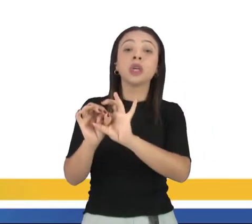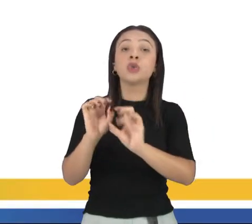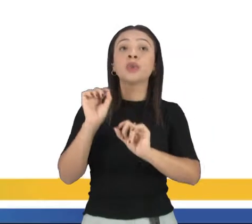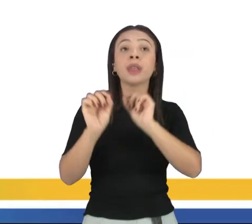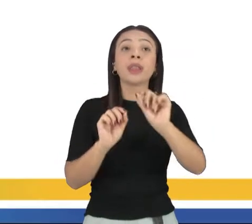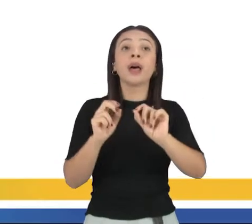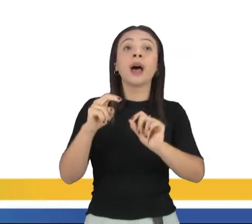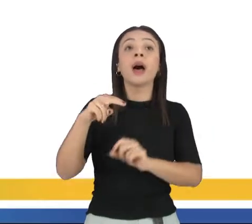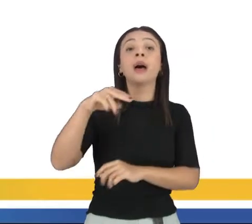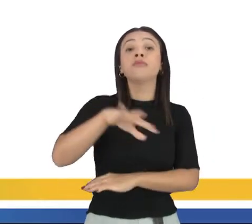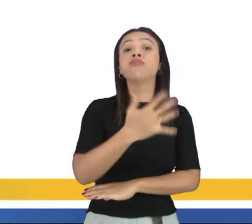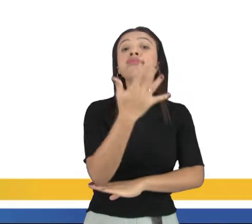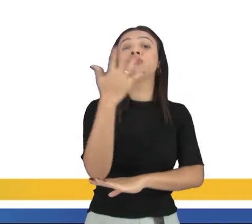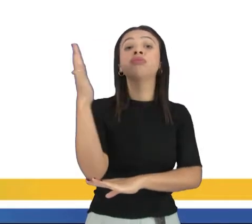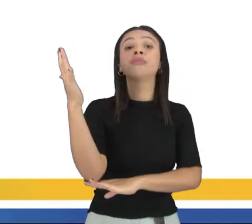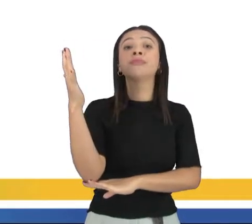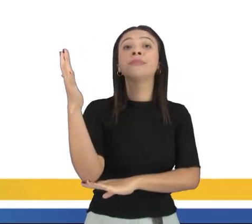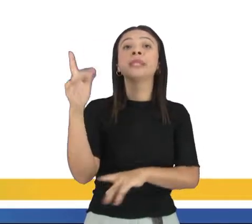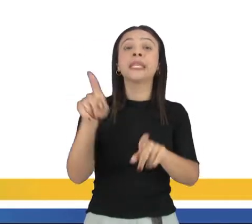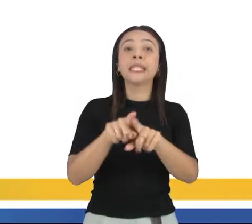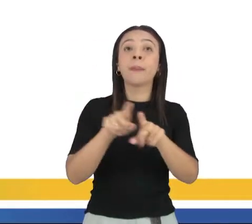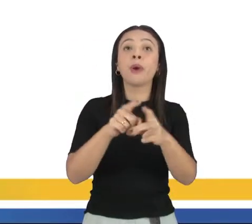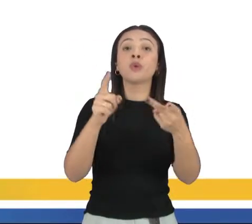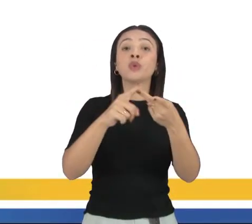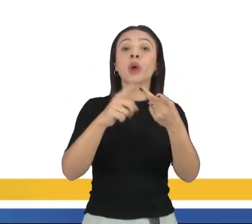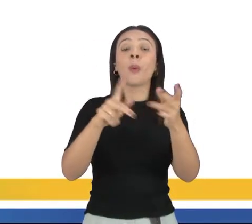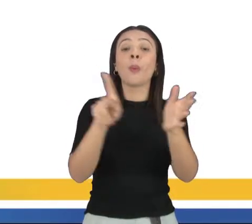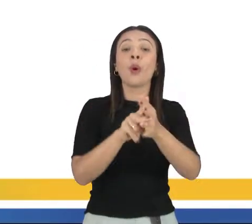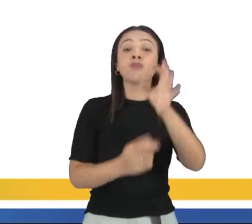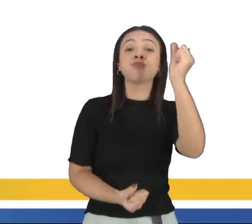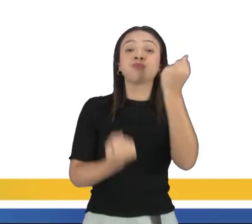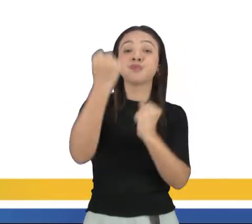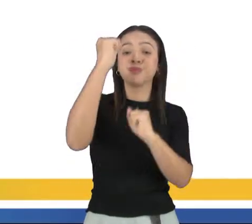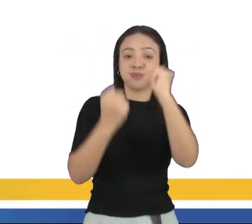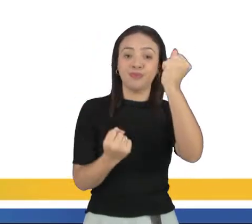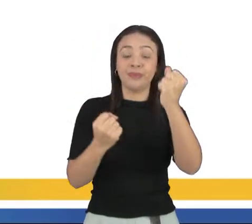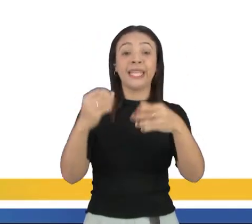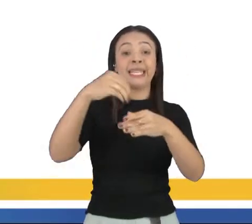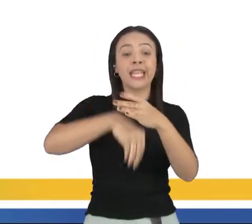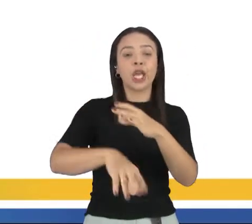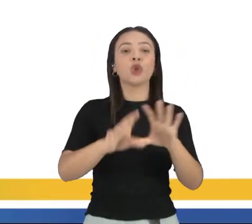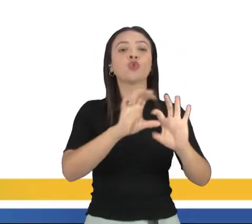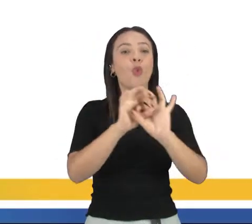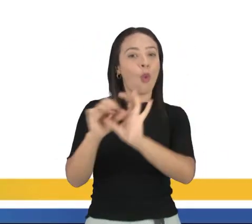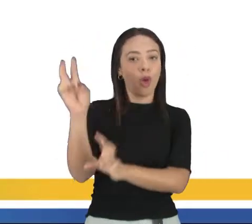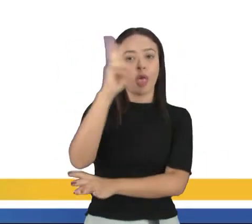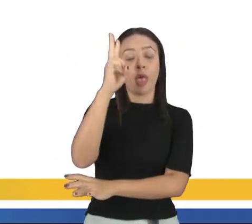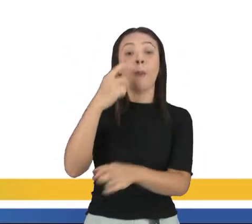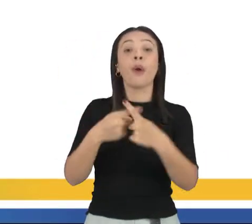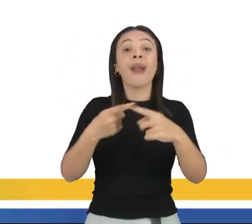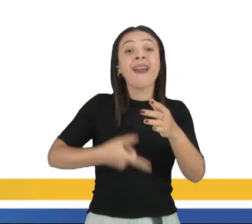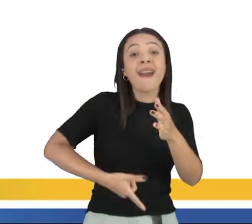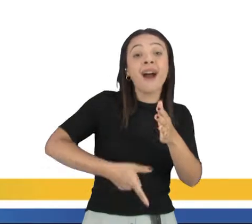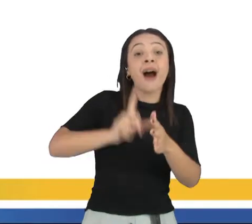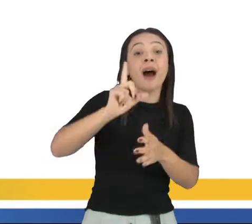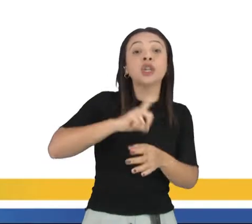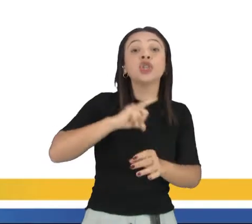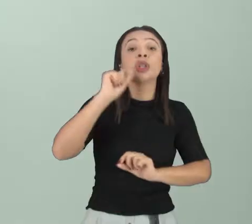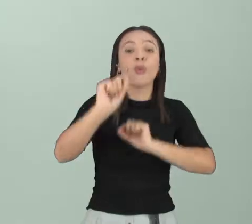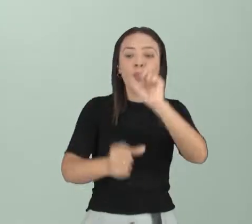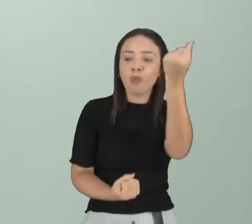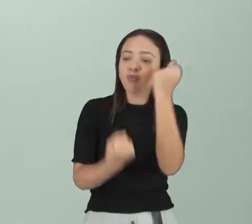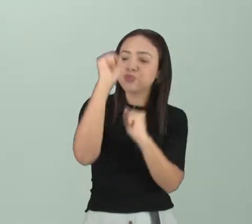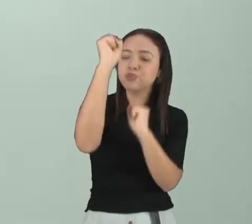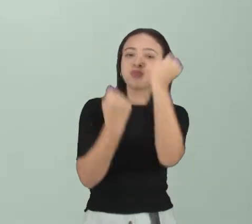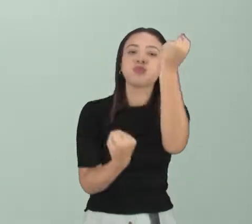perspectiva do tempo da natureza e o tempo da fábrica pessoal e aqui é muito importante dentro da história porque antes da invenção da